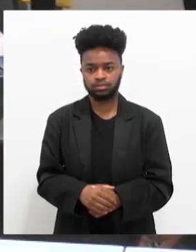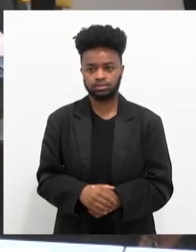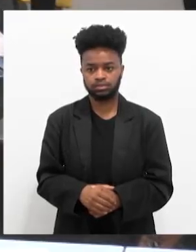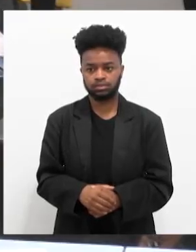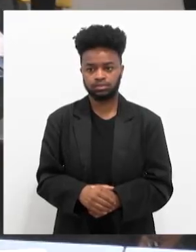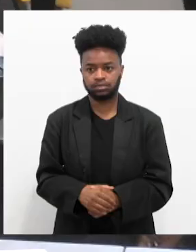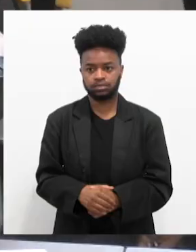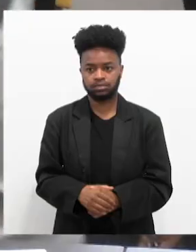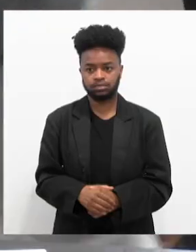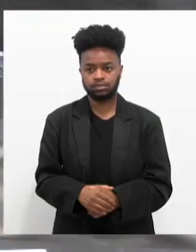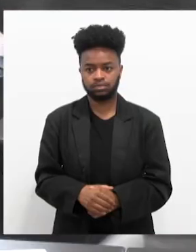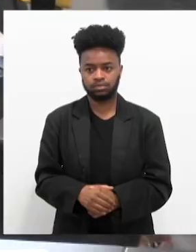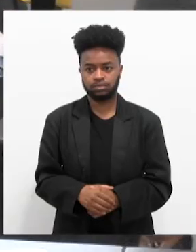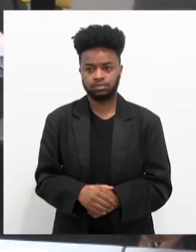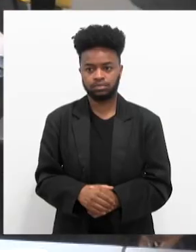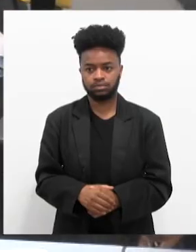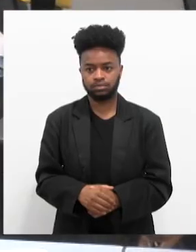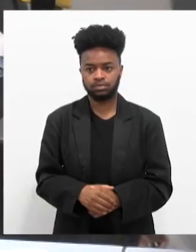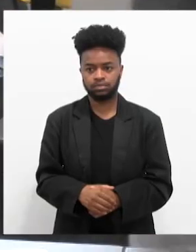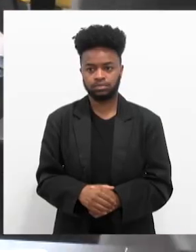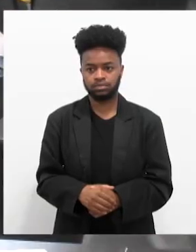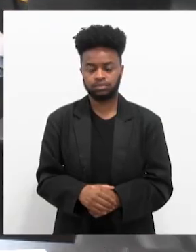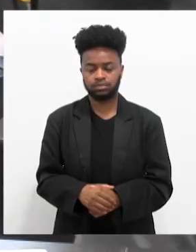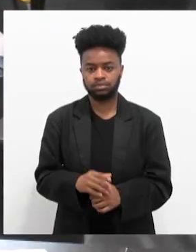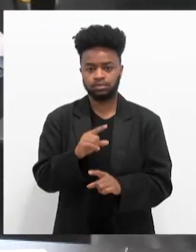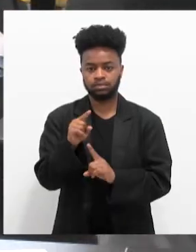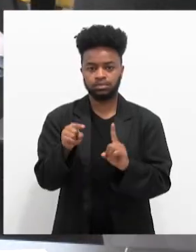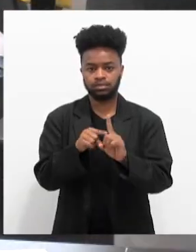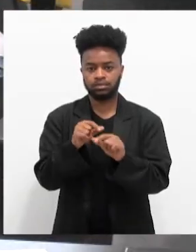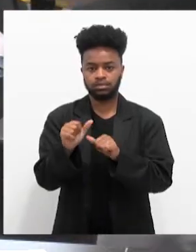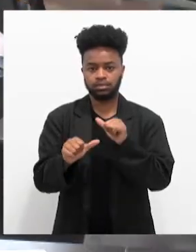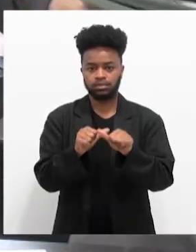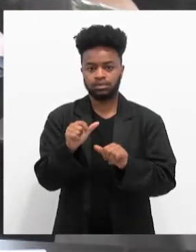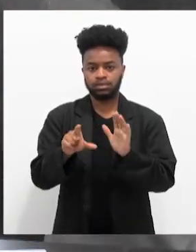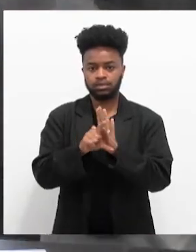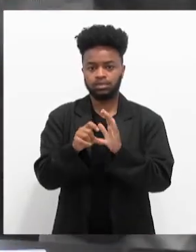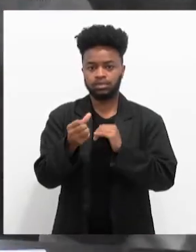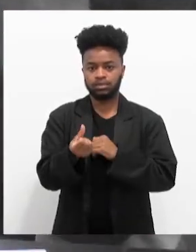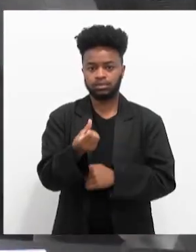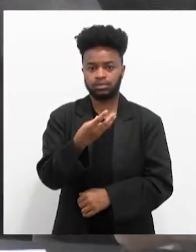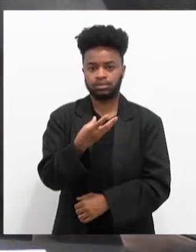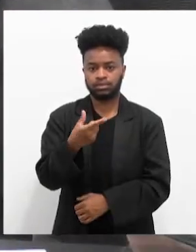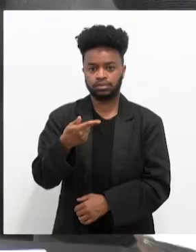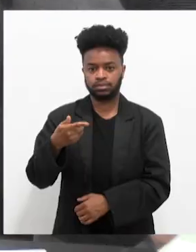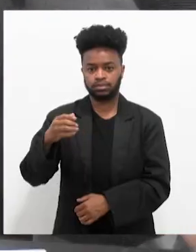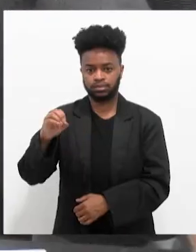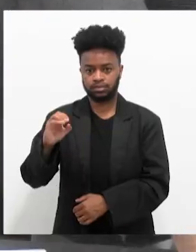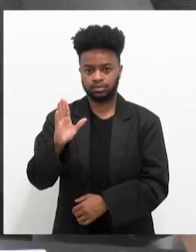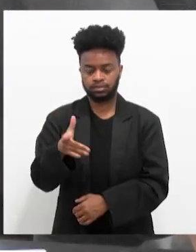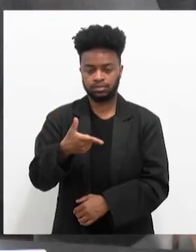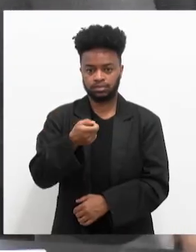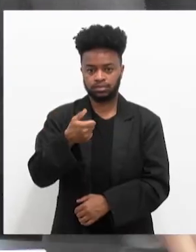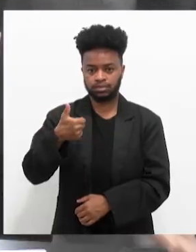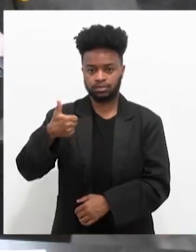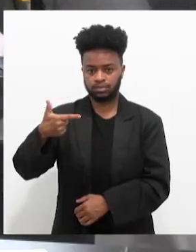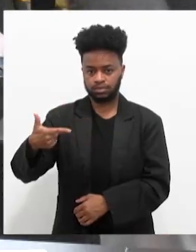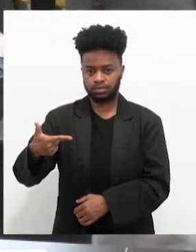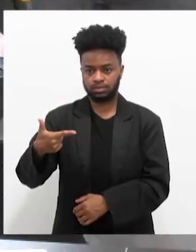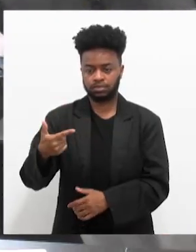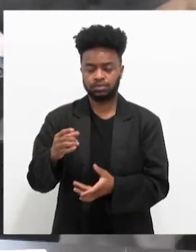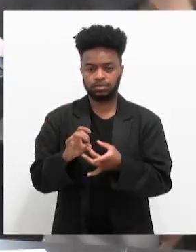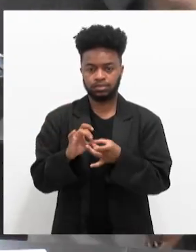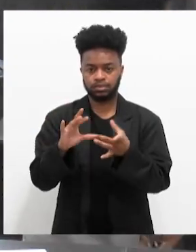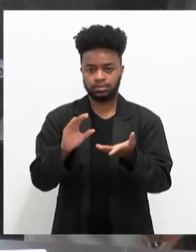Está mexendo, está visando atualizar a Lei 6.370 de 12, para permitir o repasse